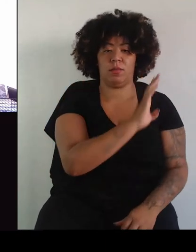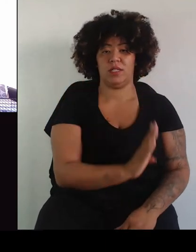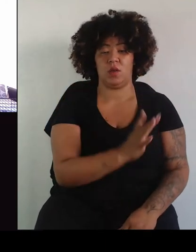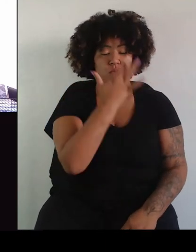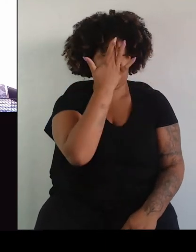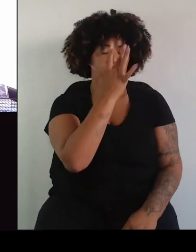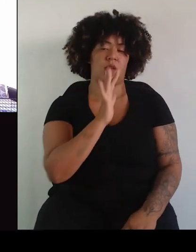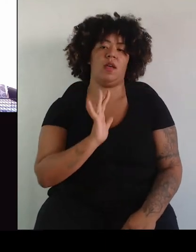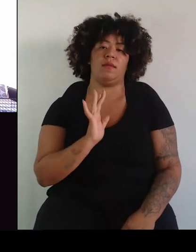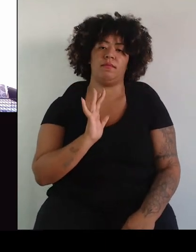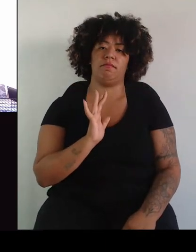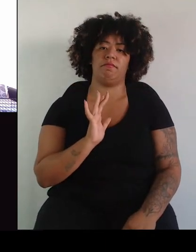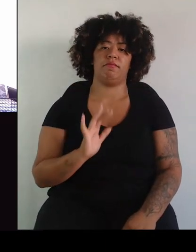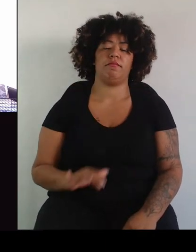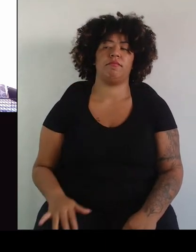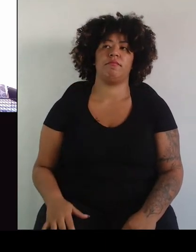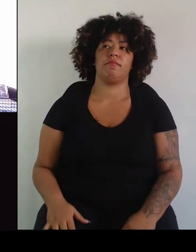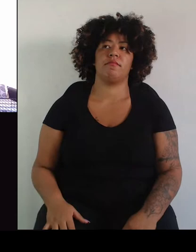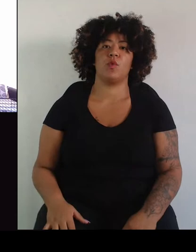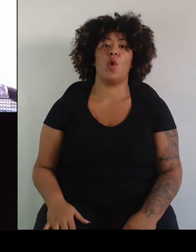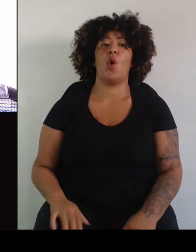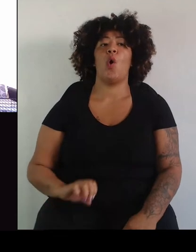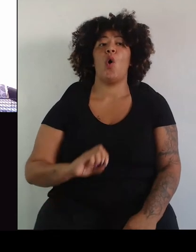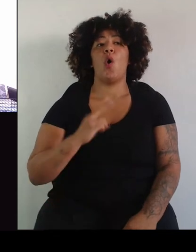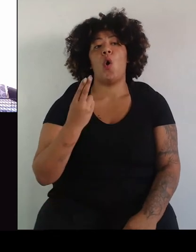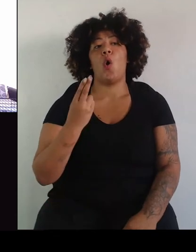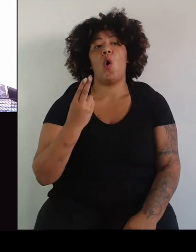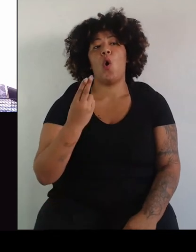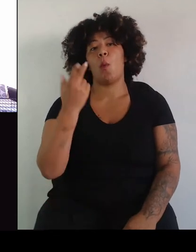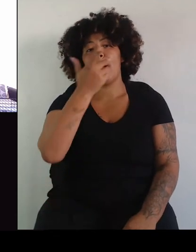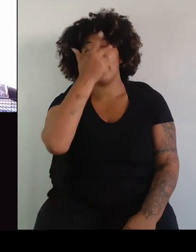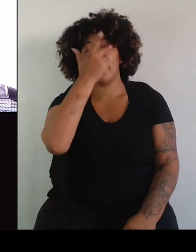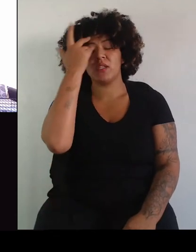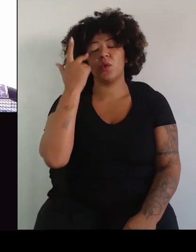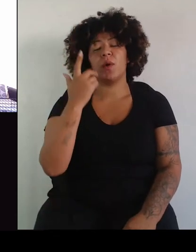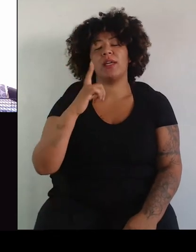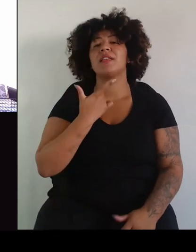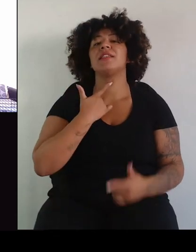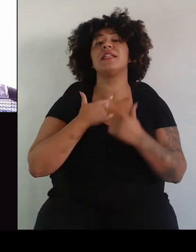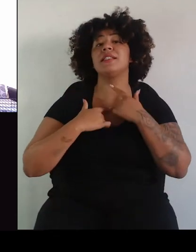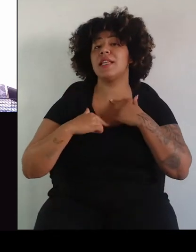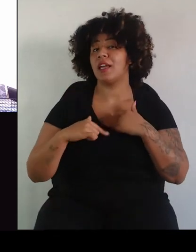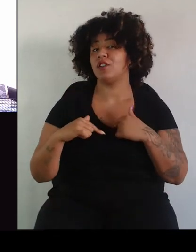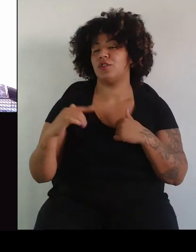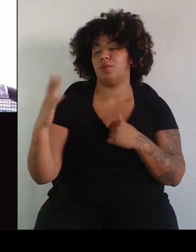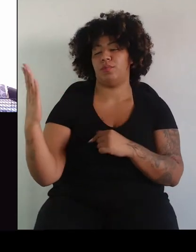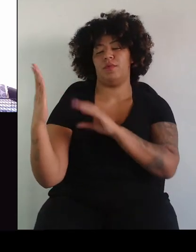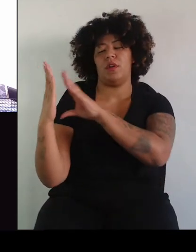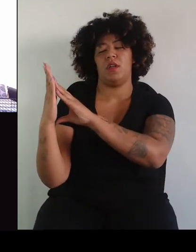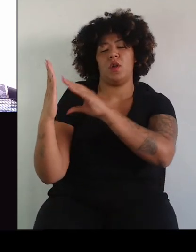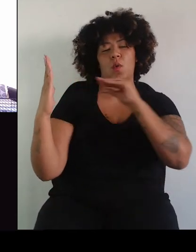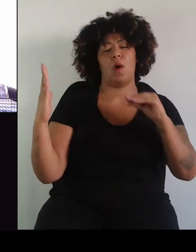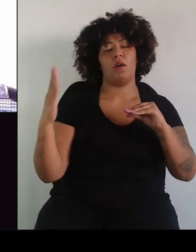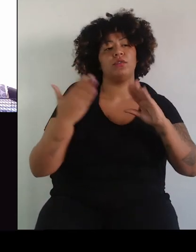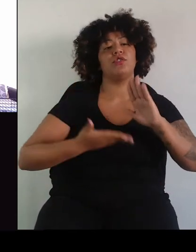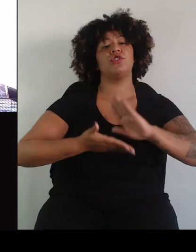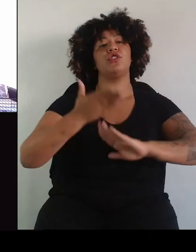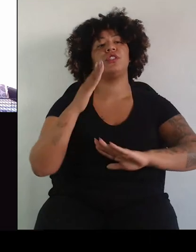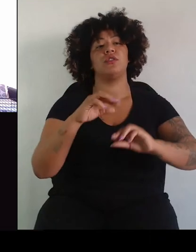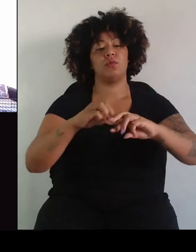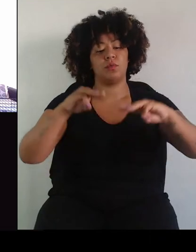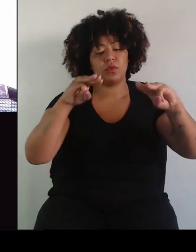destinado aí é um museu ficar no museu brasileiro como Masp porque até aqui foi muito